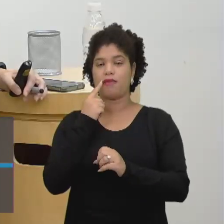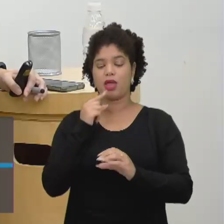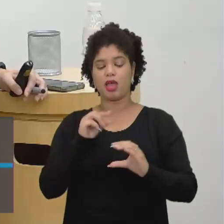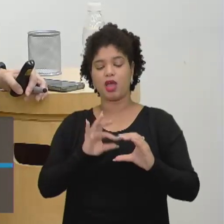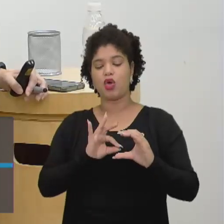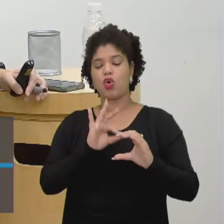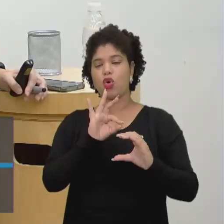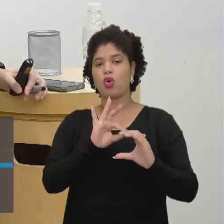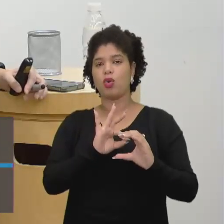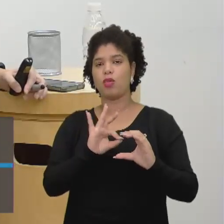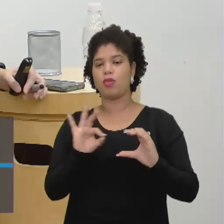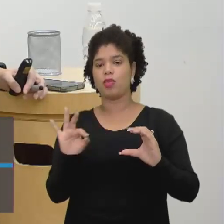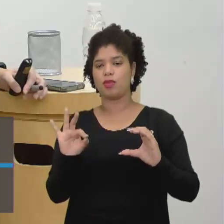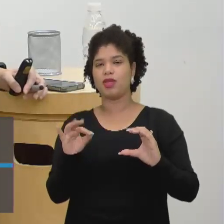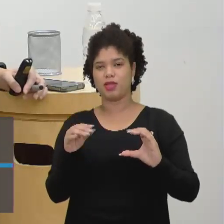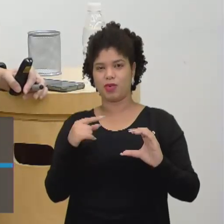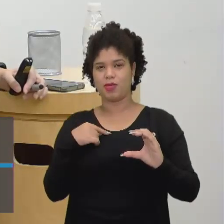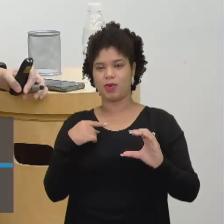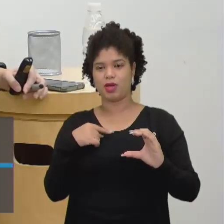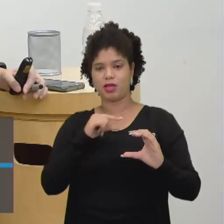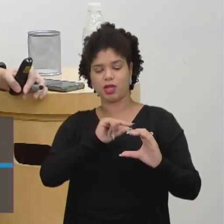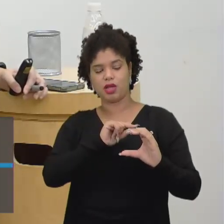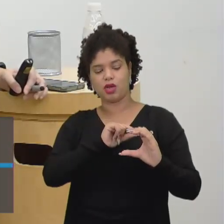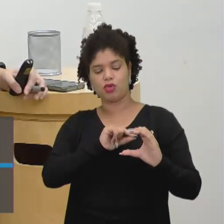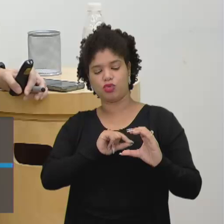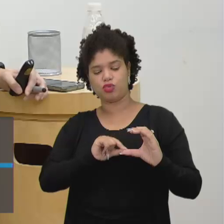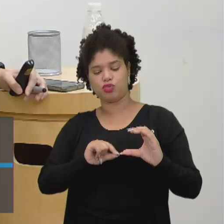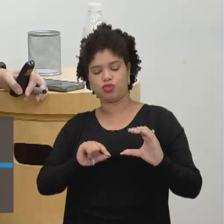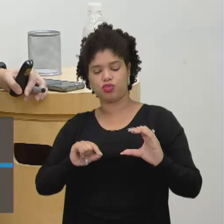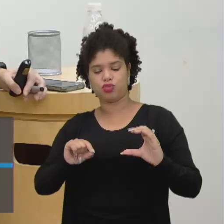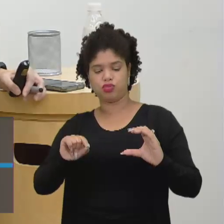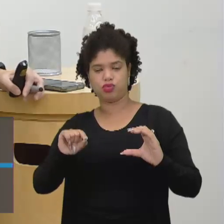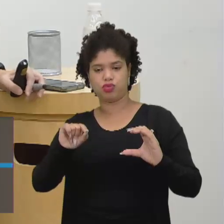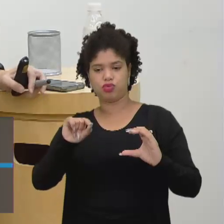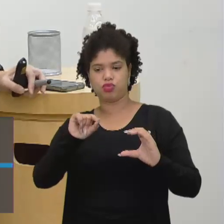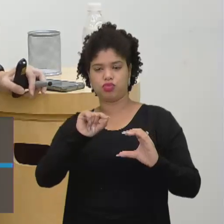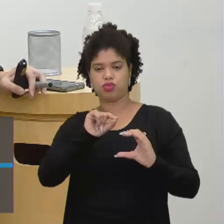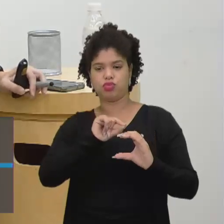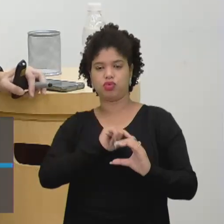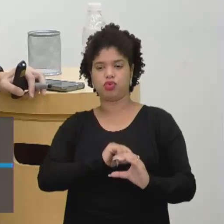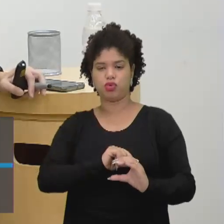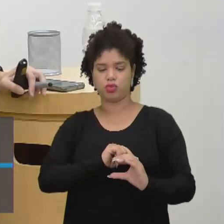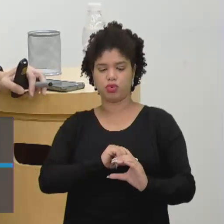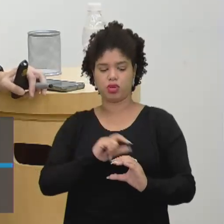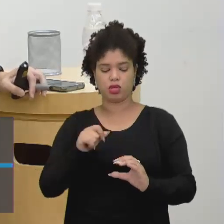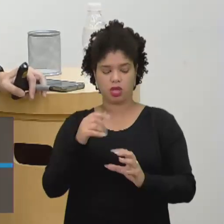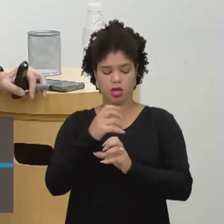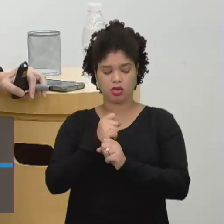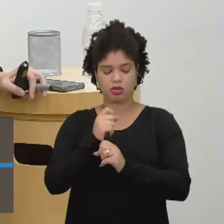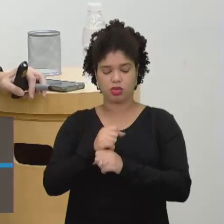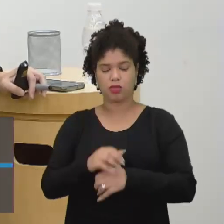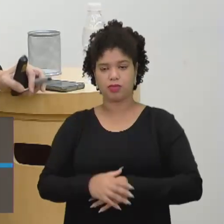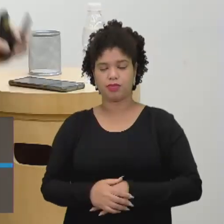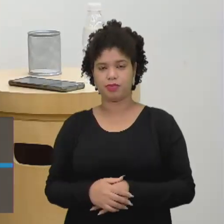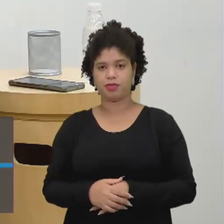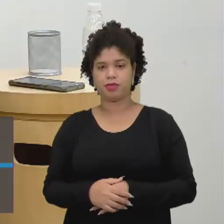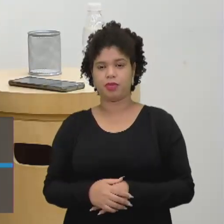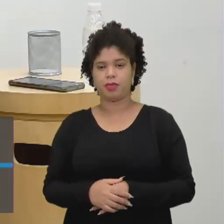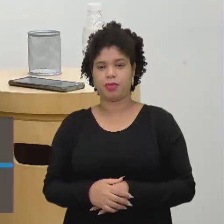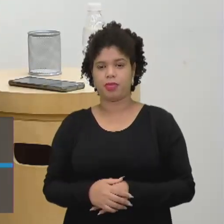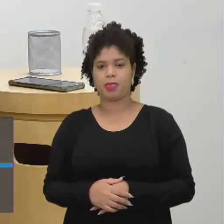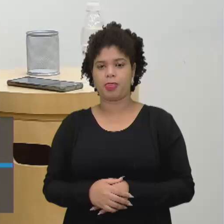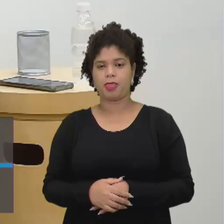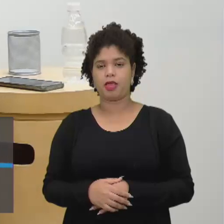dessa pista, que tem aquela parte retinha, curva, retinha e curva. Se ele vai pedir pra mim, né, calcula aí o comprimento, eu tenho que pensar,